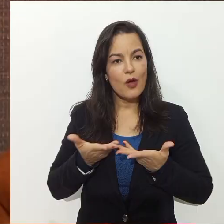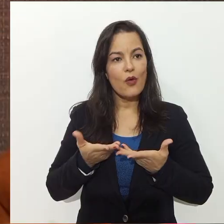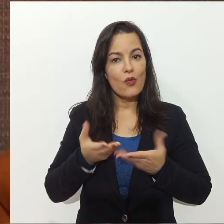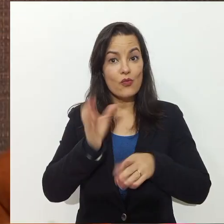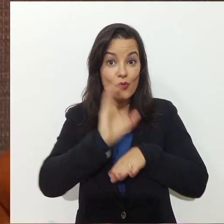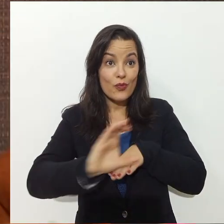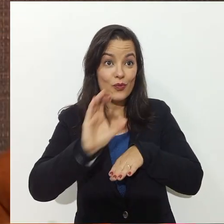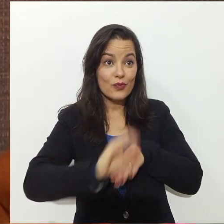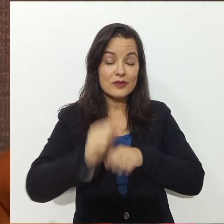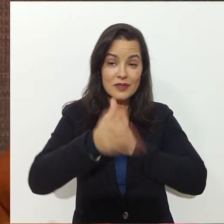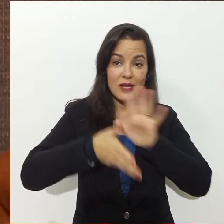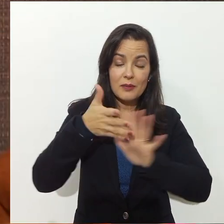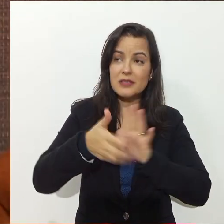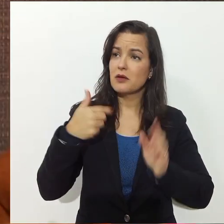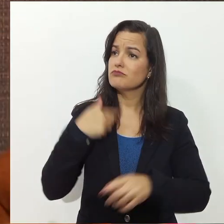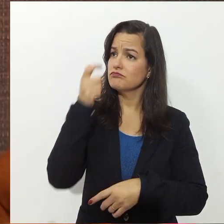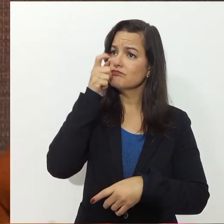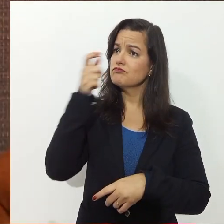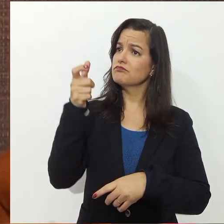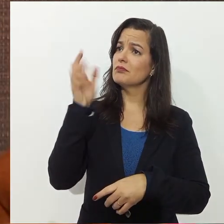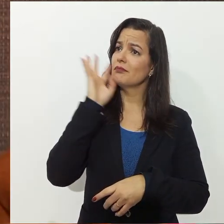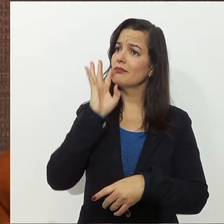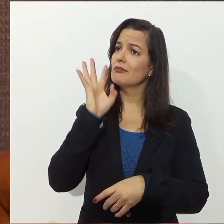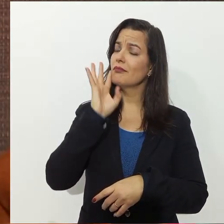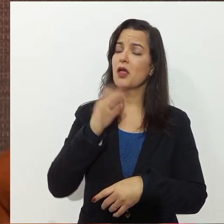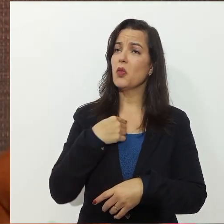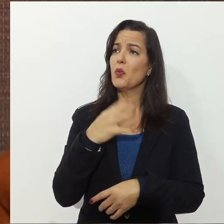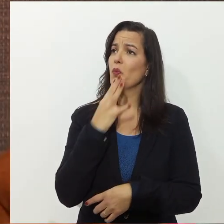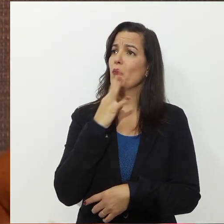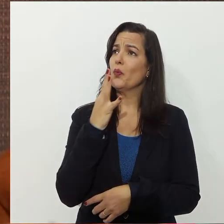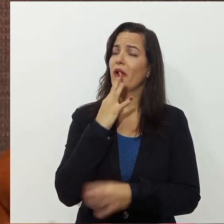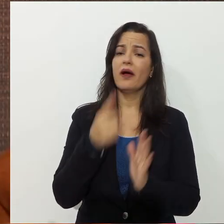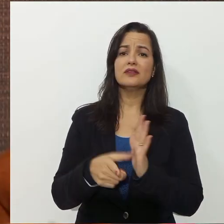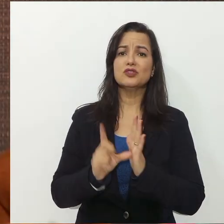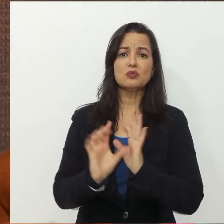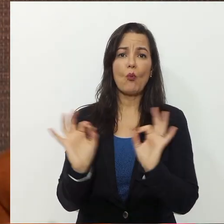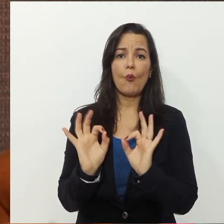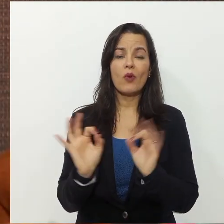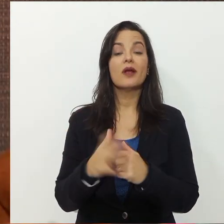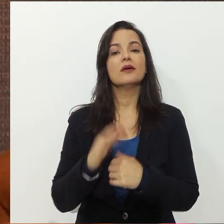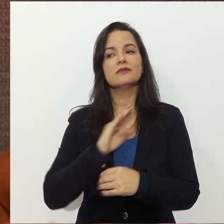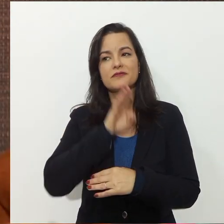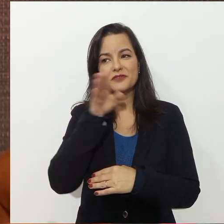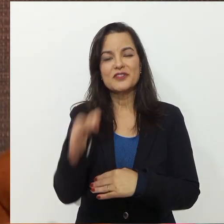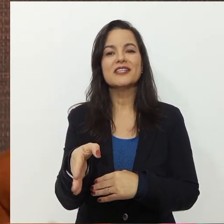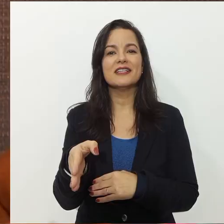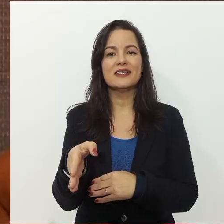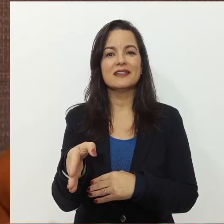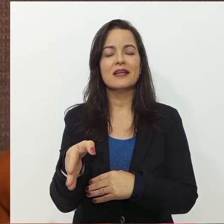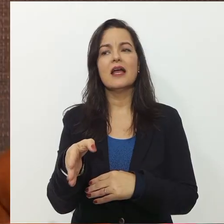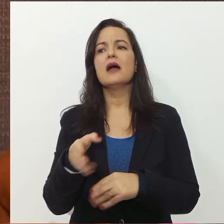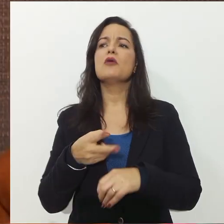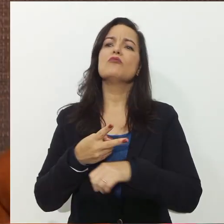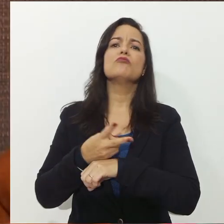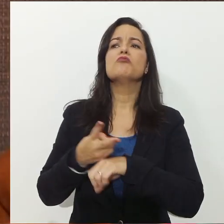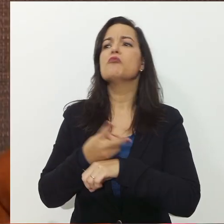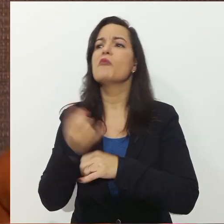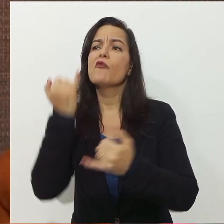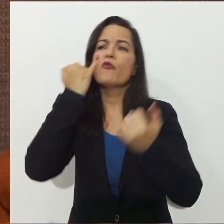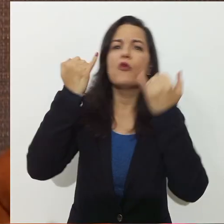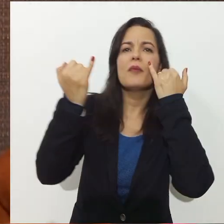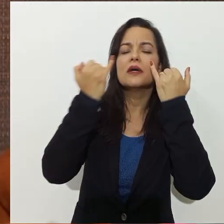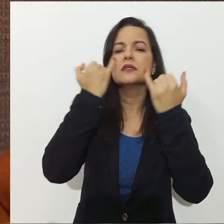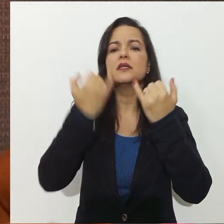interessada em conhecer, não entendia sobre isso e fui procurar, né, essa informação,